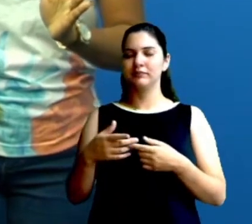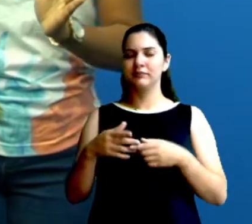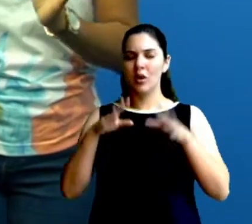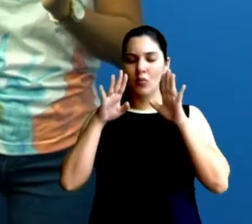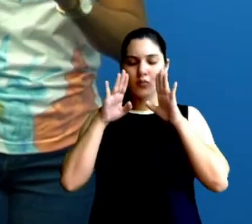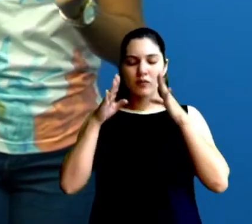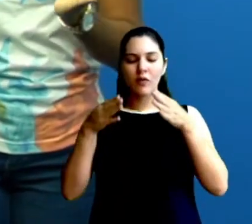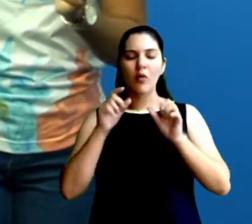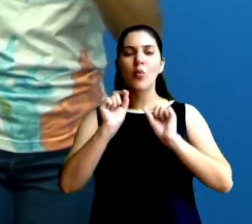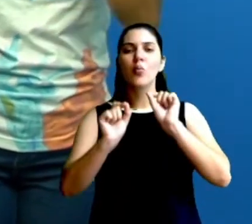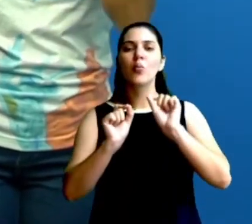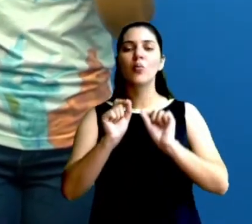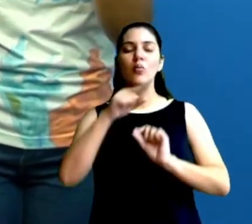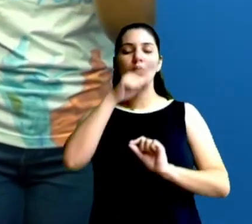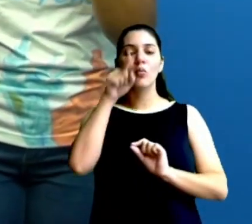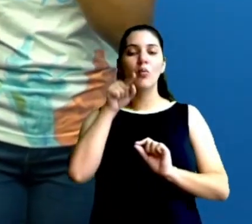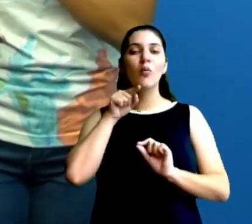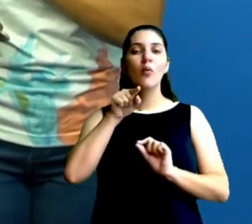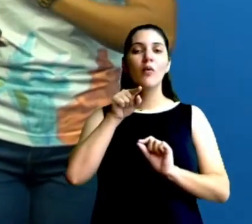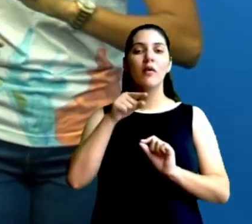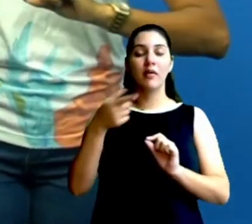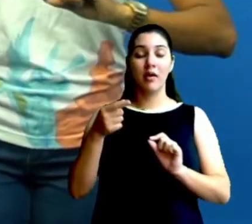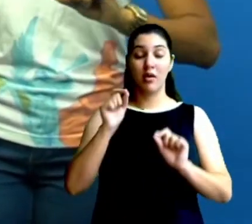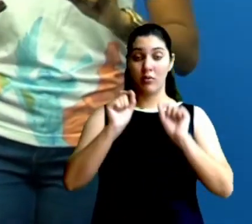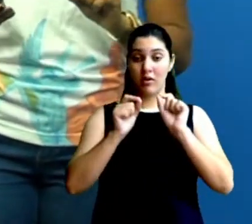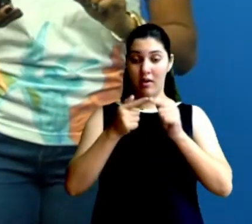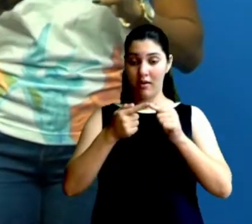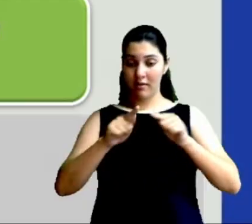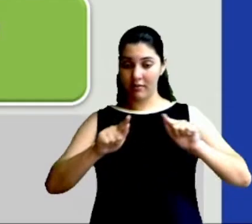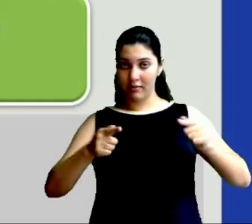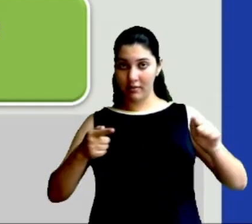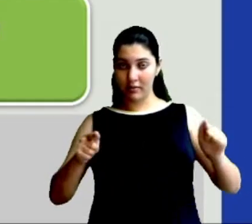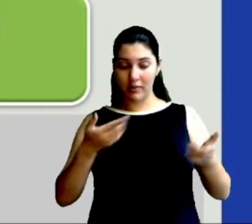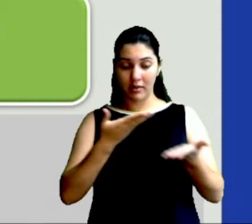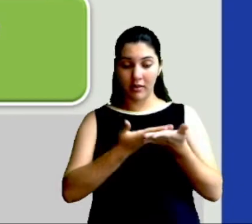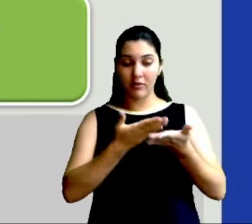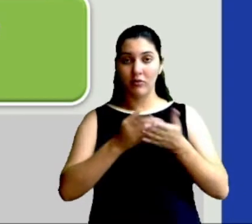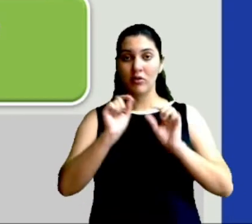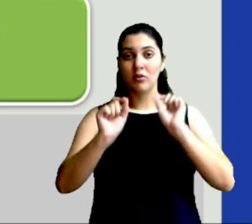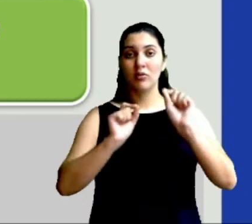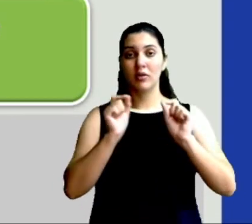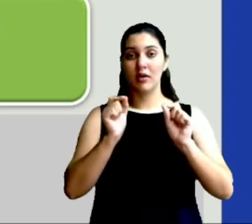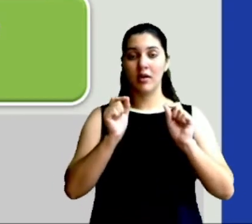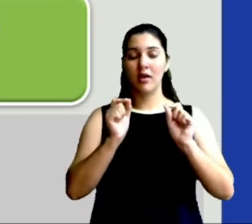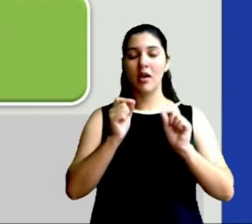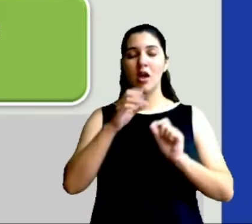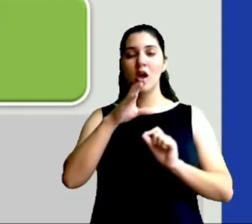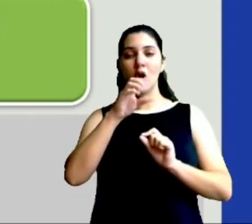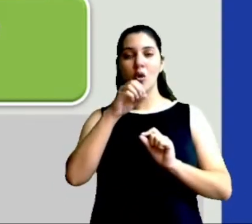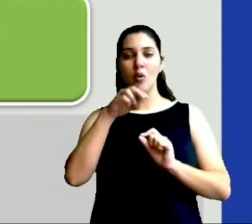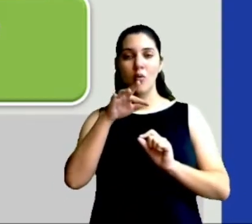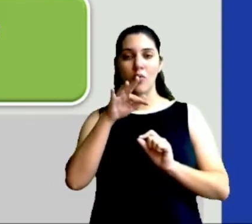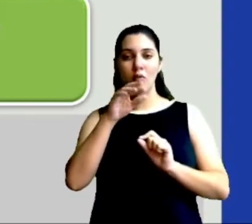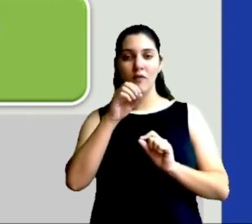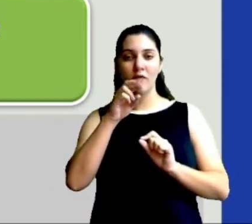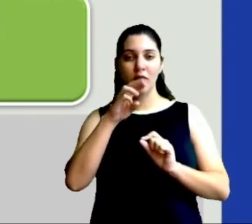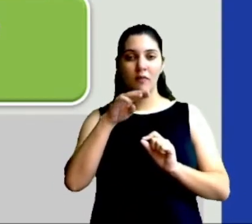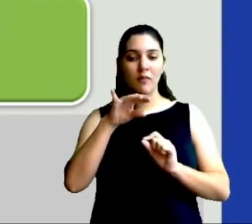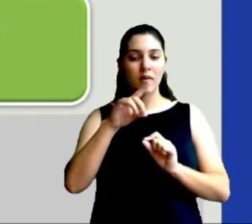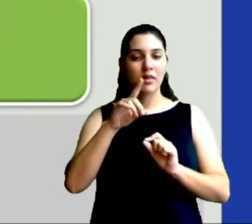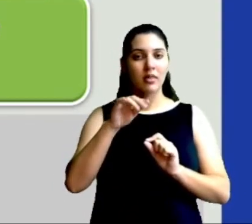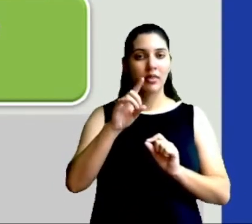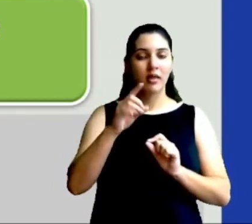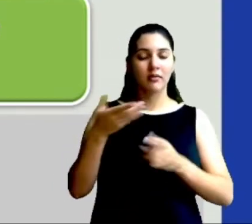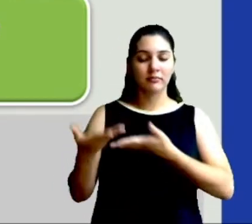ênfase para vocês. O que é? É a parte da gramática, é isso mesmo, que estuda a conformidade estabelecida